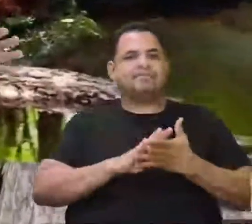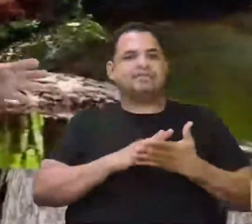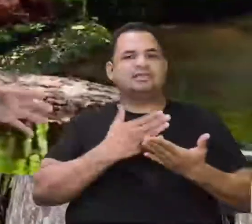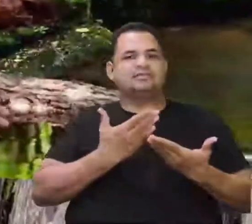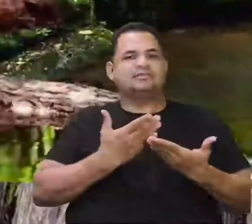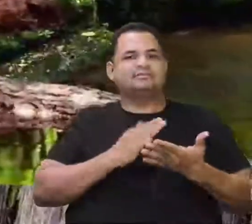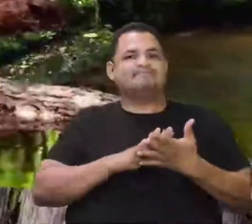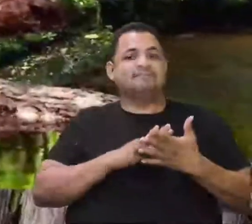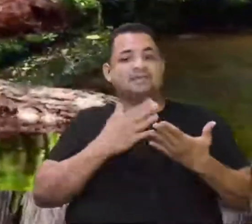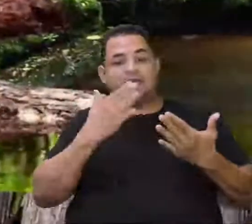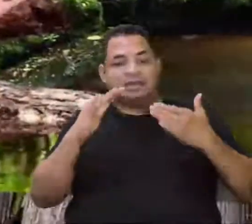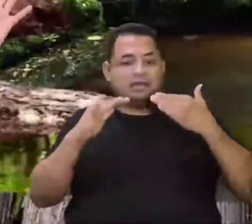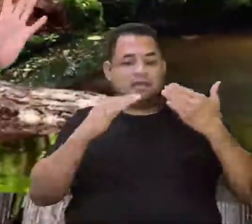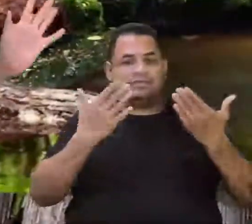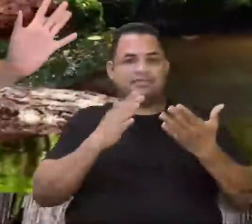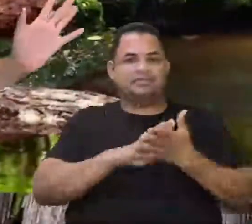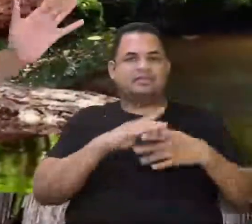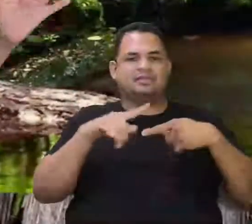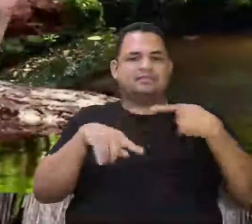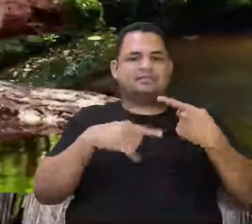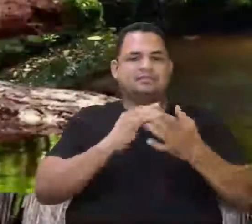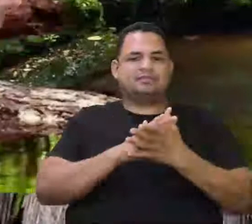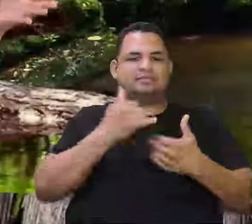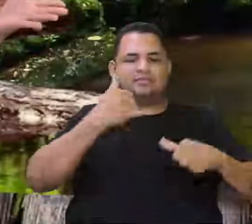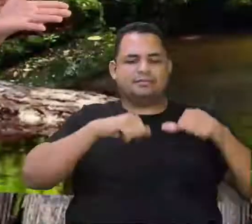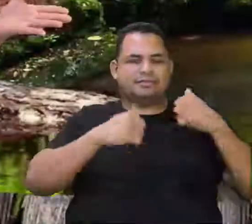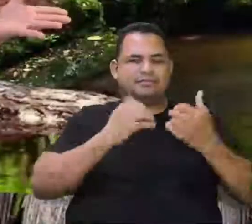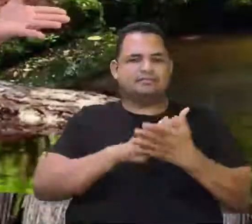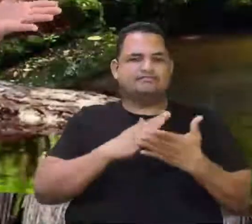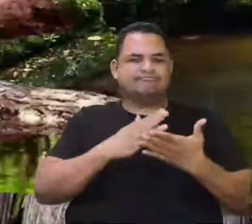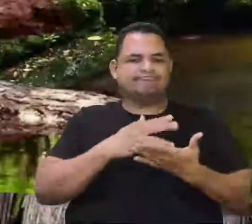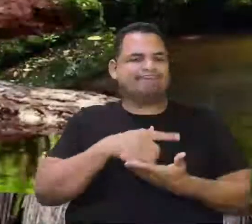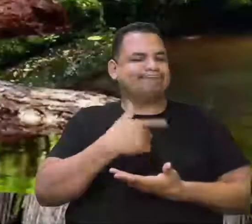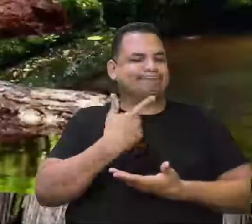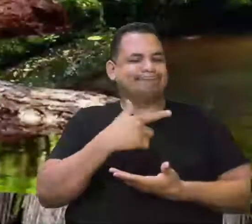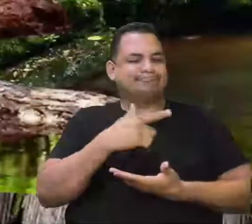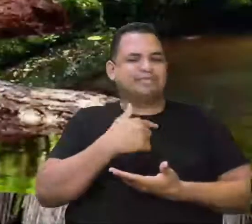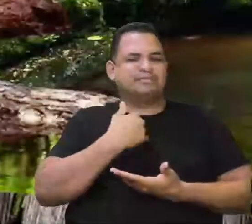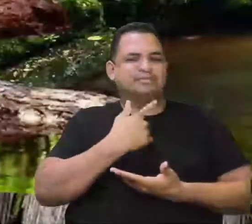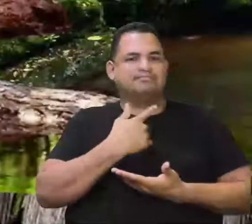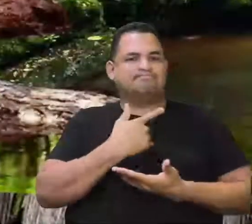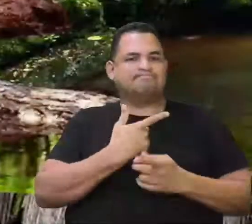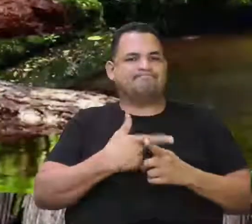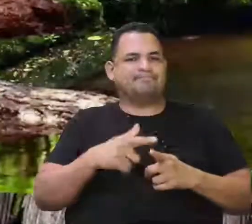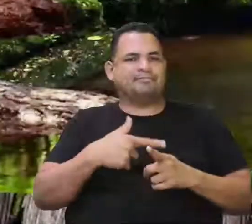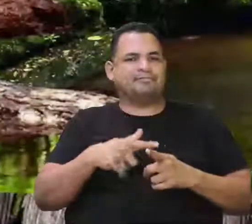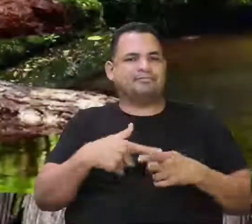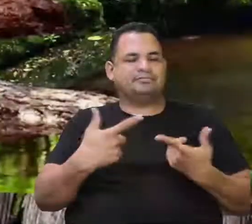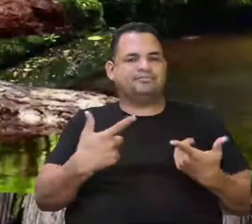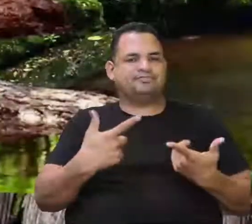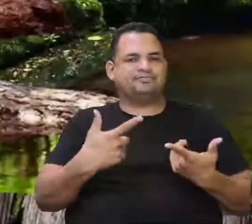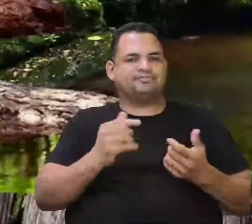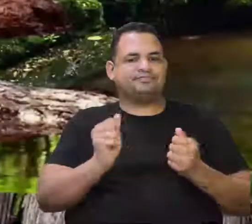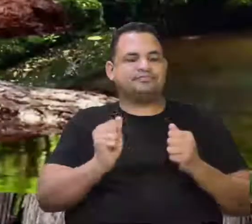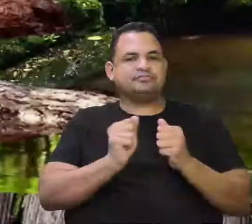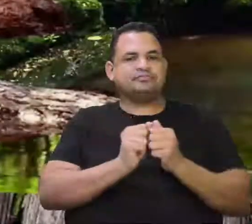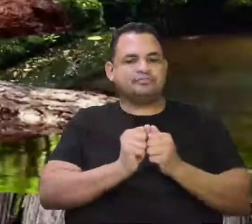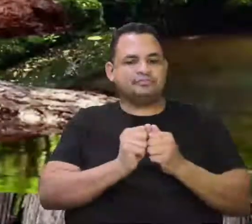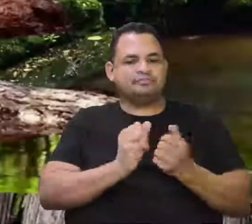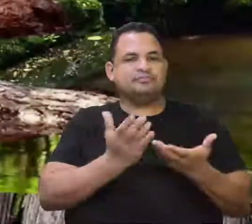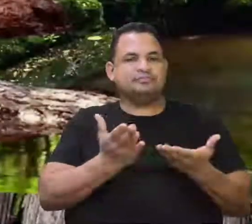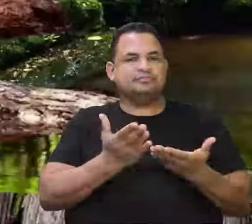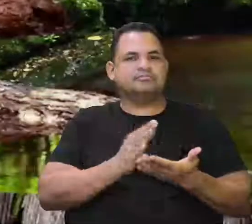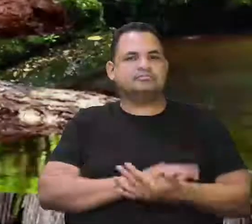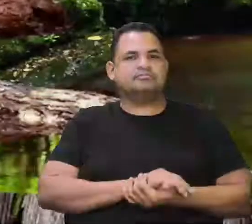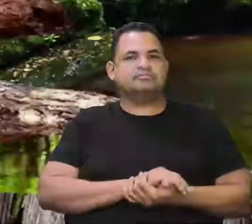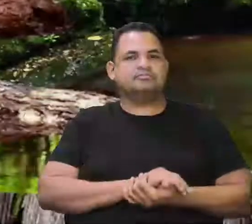vacilou um pouquinho aqui e acolá na outra avaliação, não tem problema, não. Nós estamos aqui, ó, juntos, parceiros, sempre,